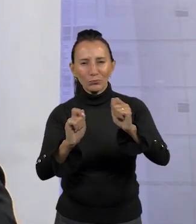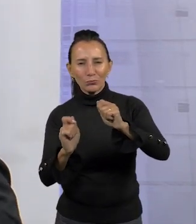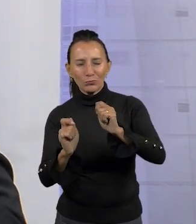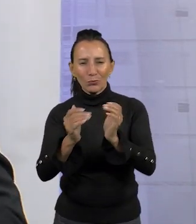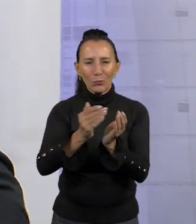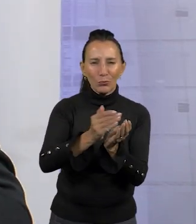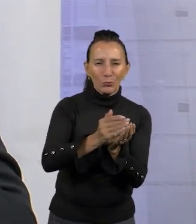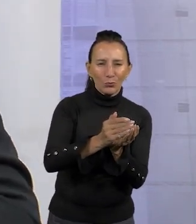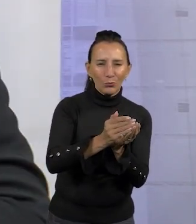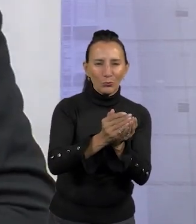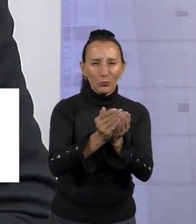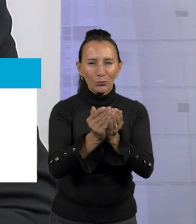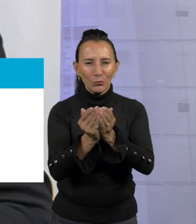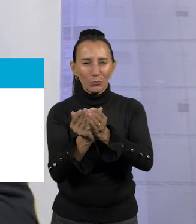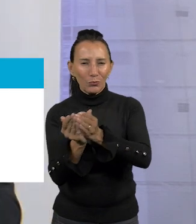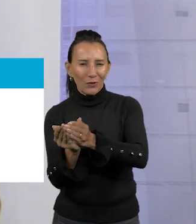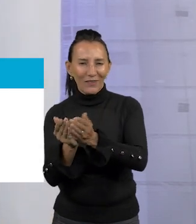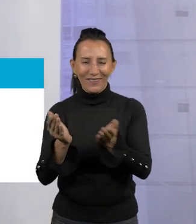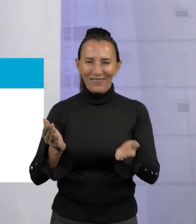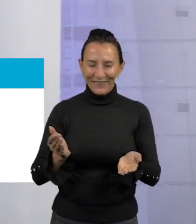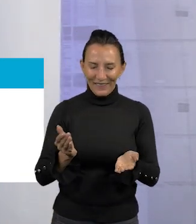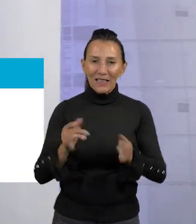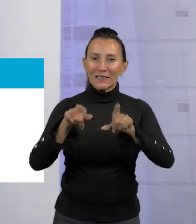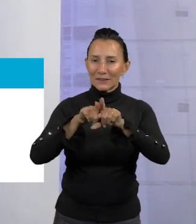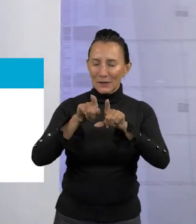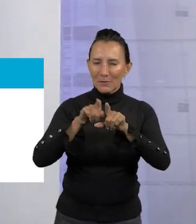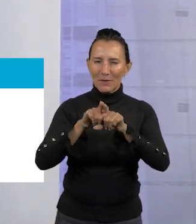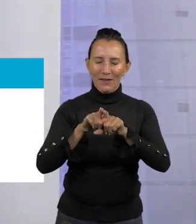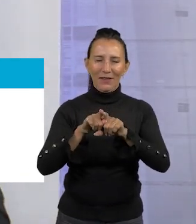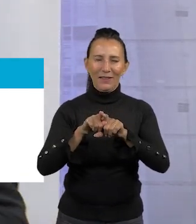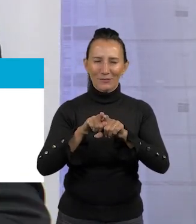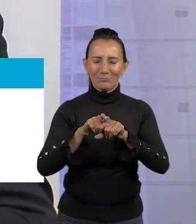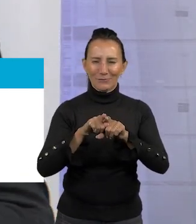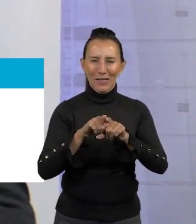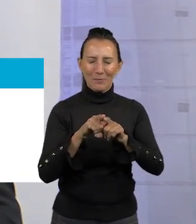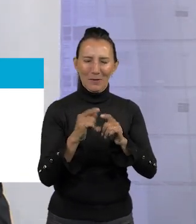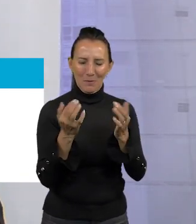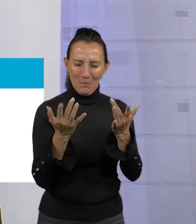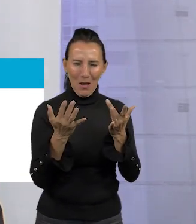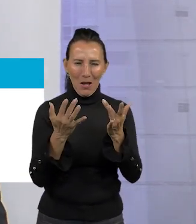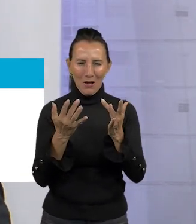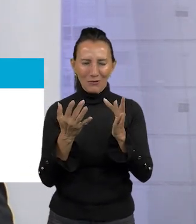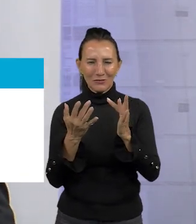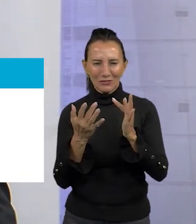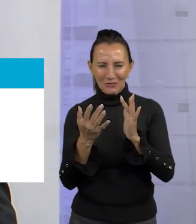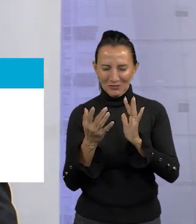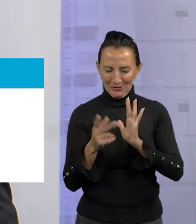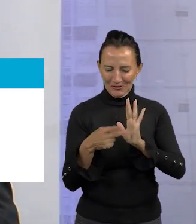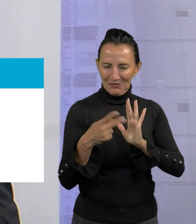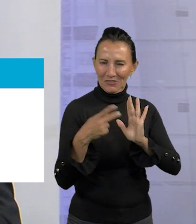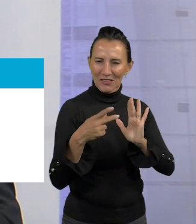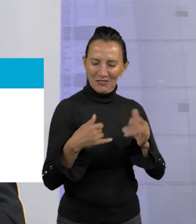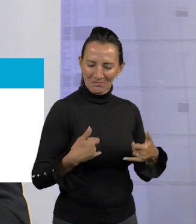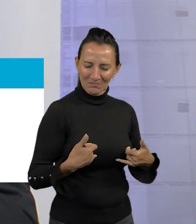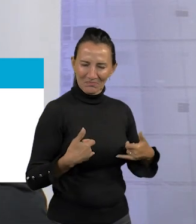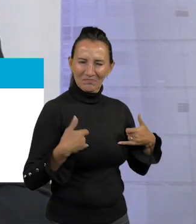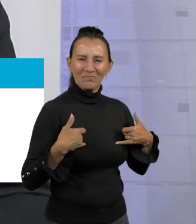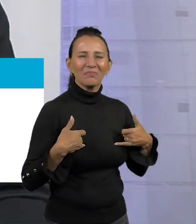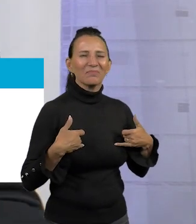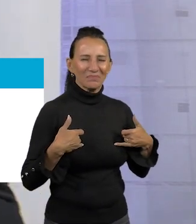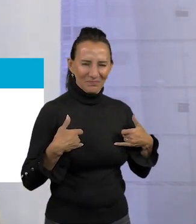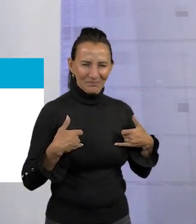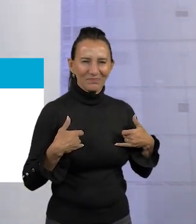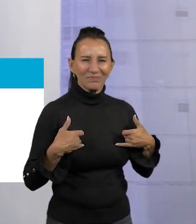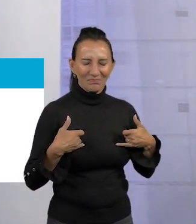dirija Versículo C diz assim também a língua é um pequeno membro e gloria-se de grandes coisas